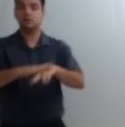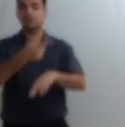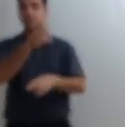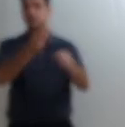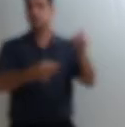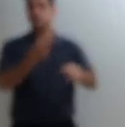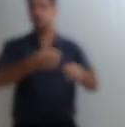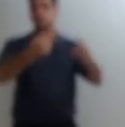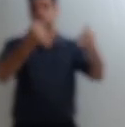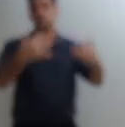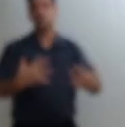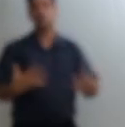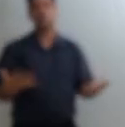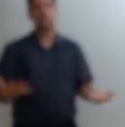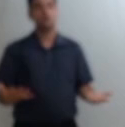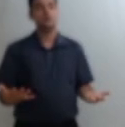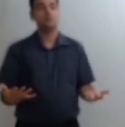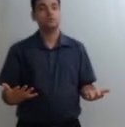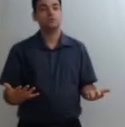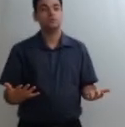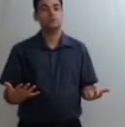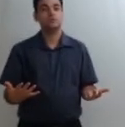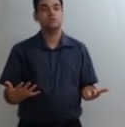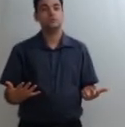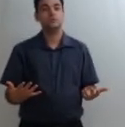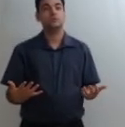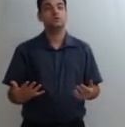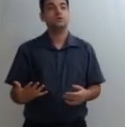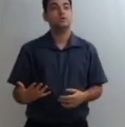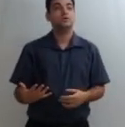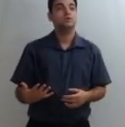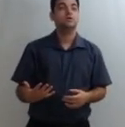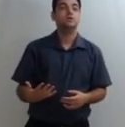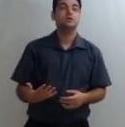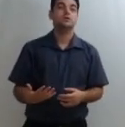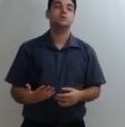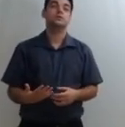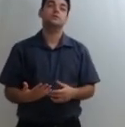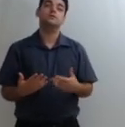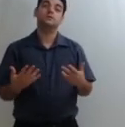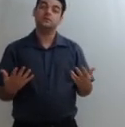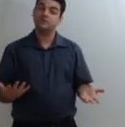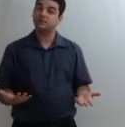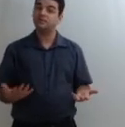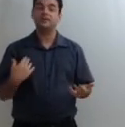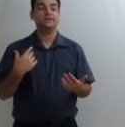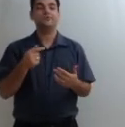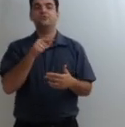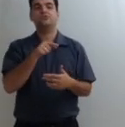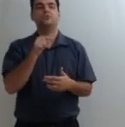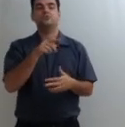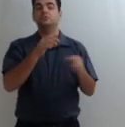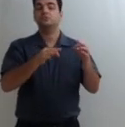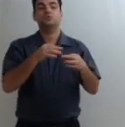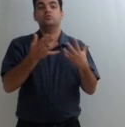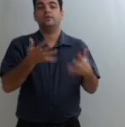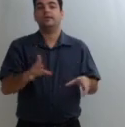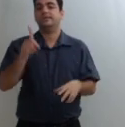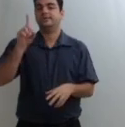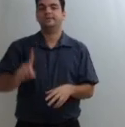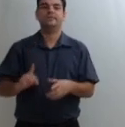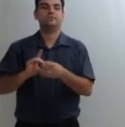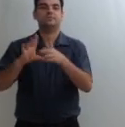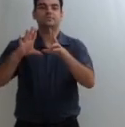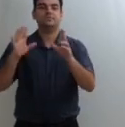pelo qual o magistrado se valeu para negar o direito ao livramento condicional. E vejam, se nós admitirmos, né,